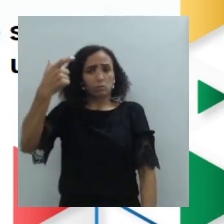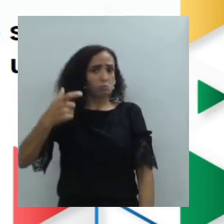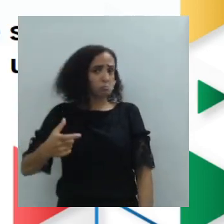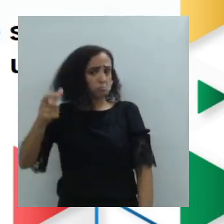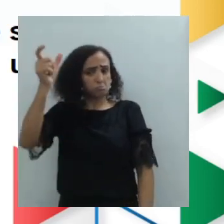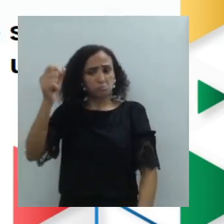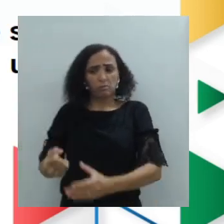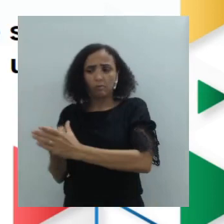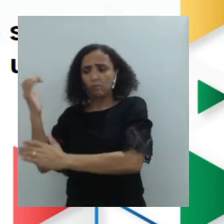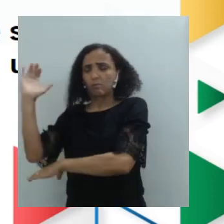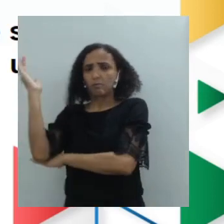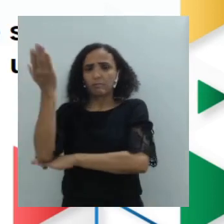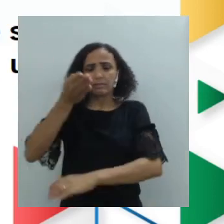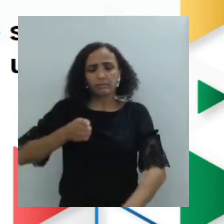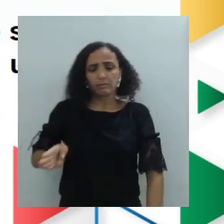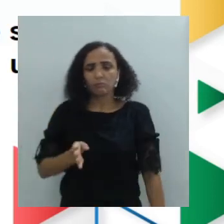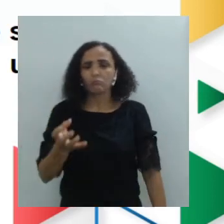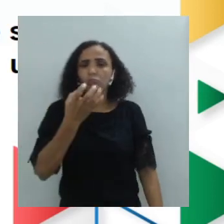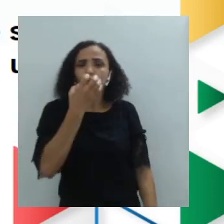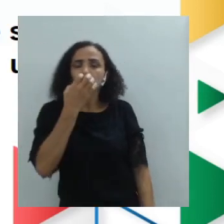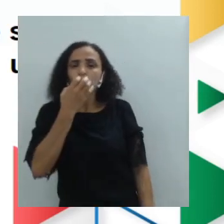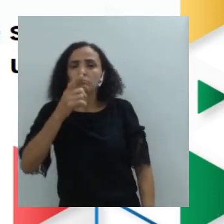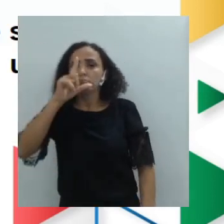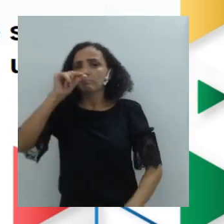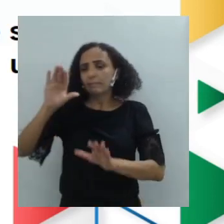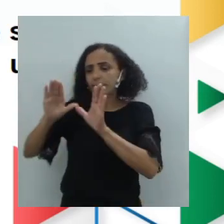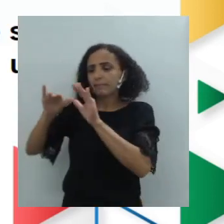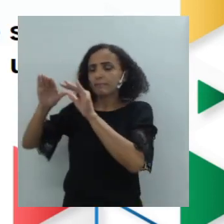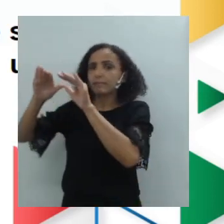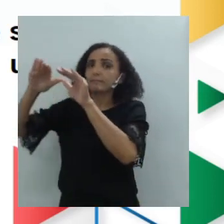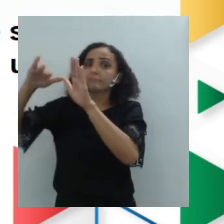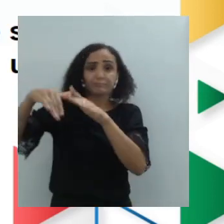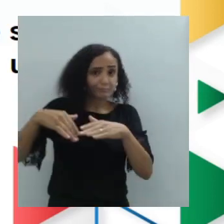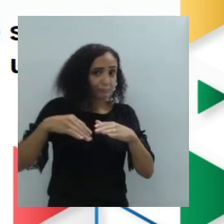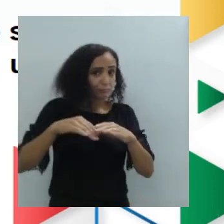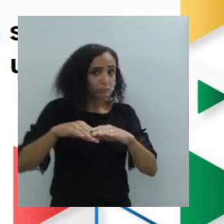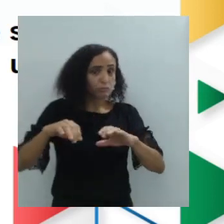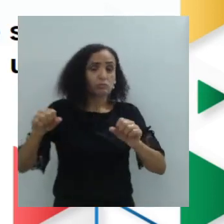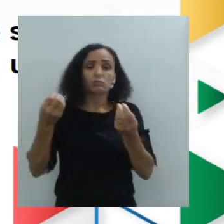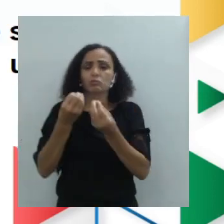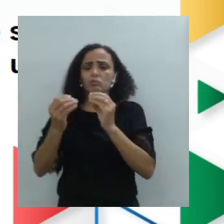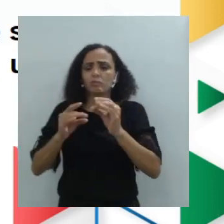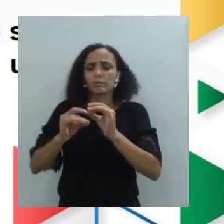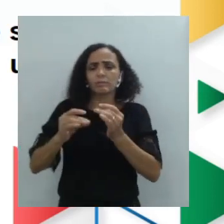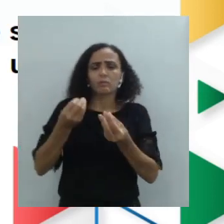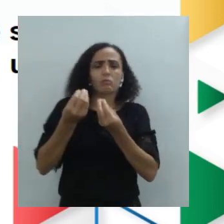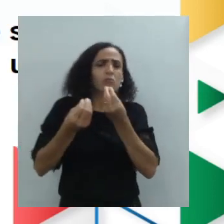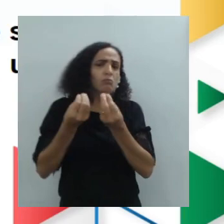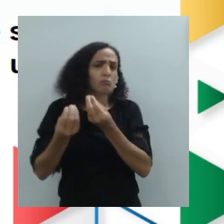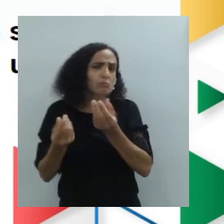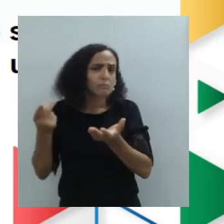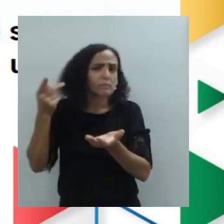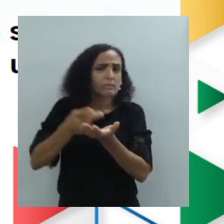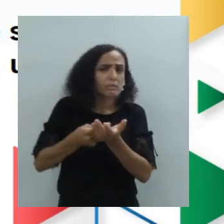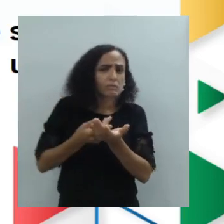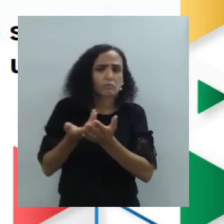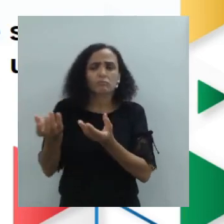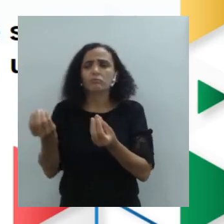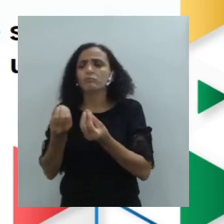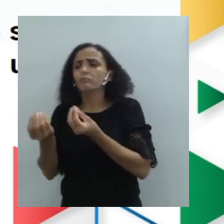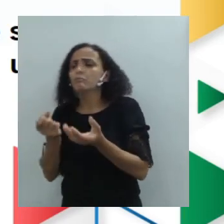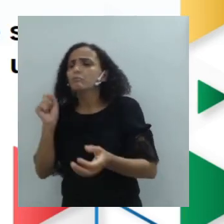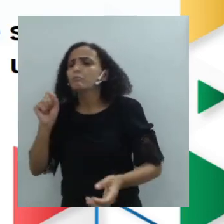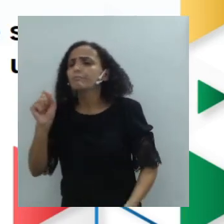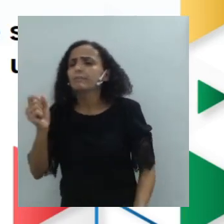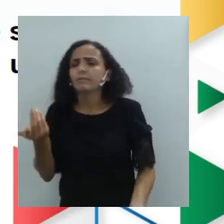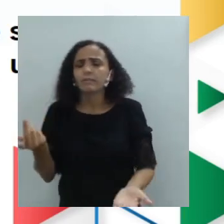um peixe, um cachorro, um pássaro, um verme. Então os sistemas podem ser sistema digestório, onde eu vou consumir o alimento,